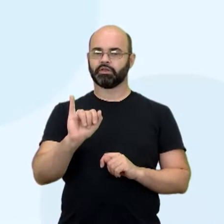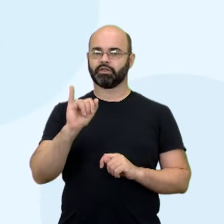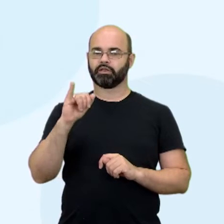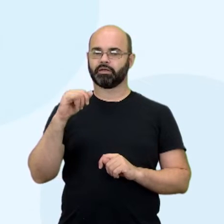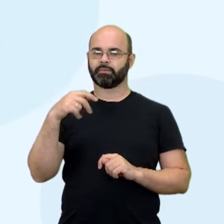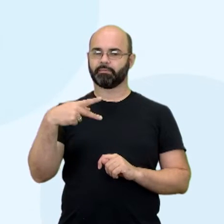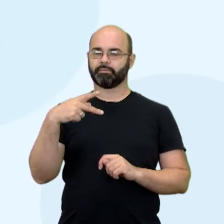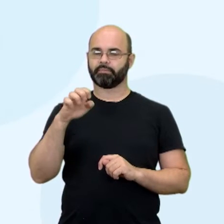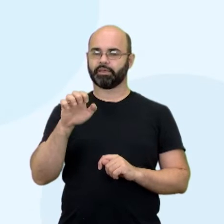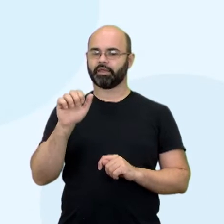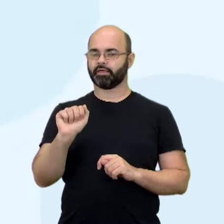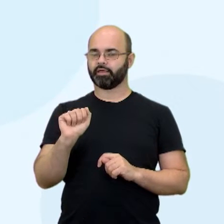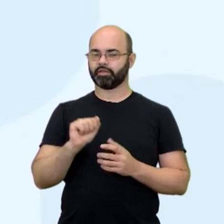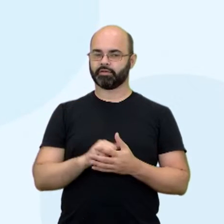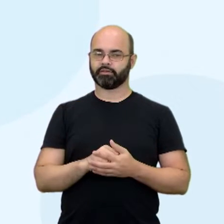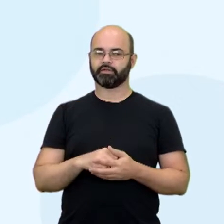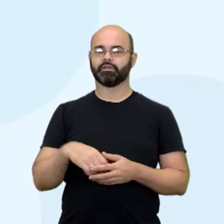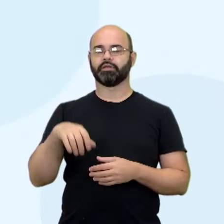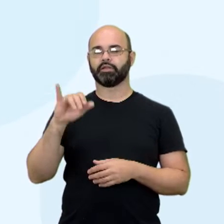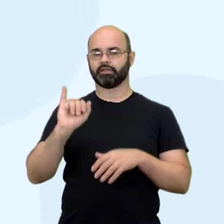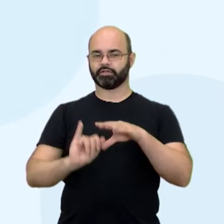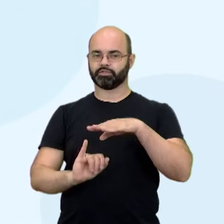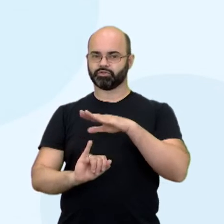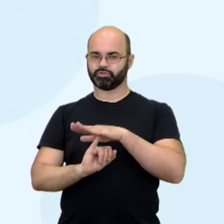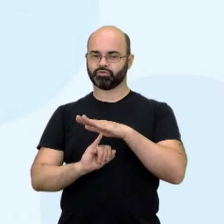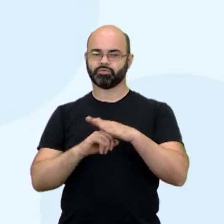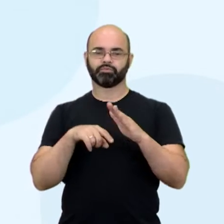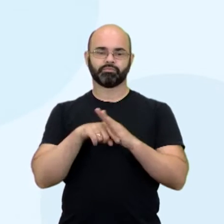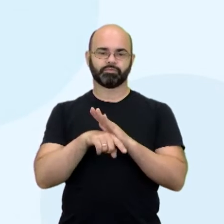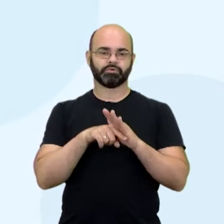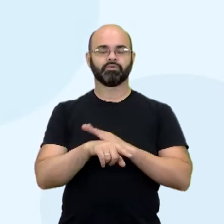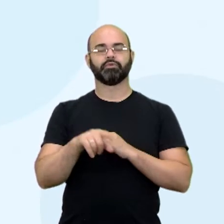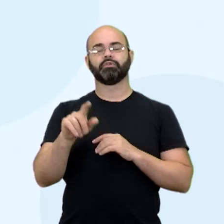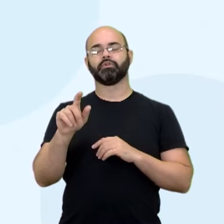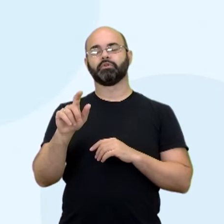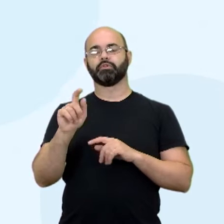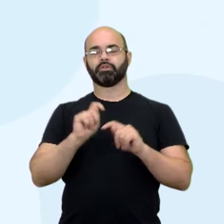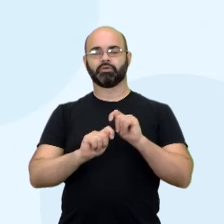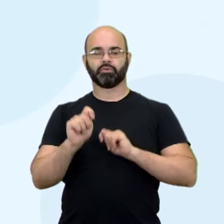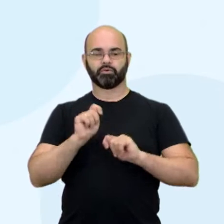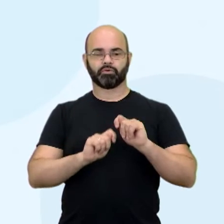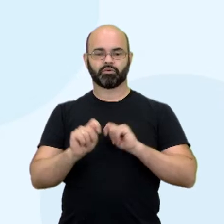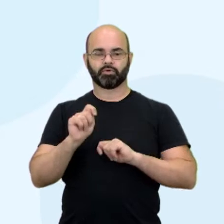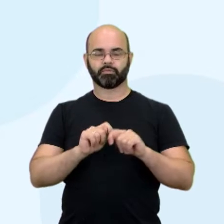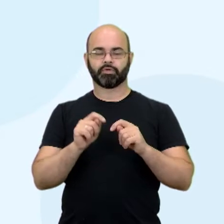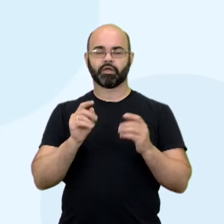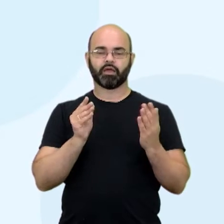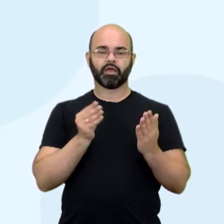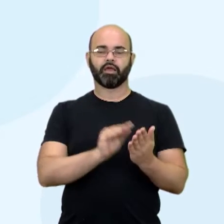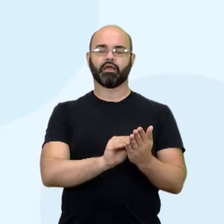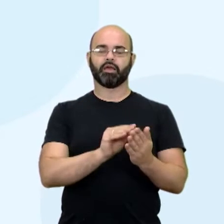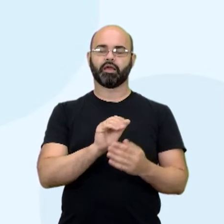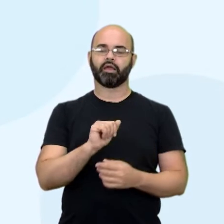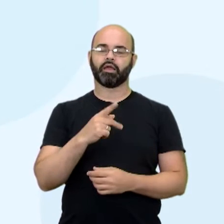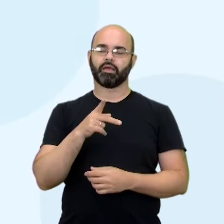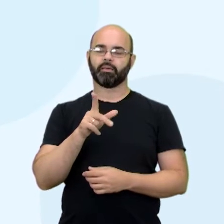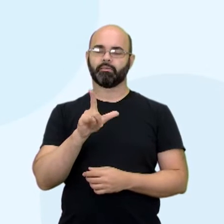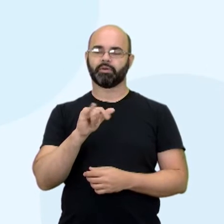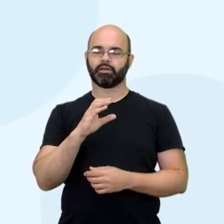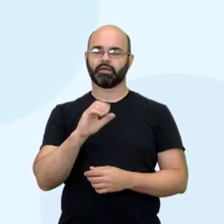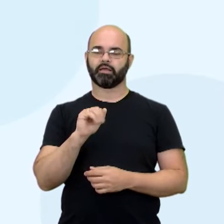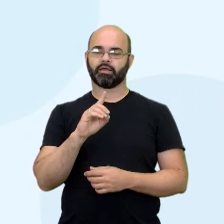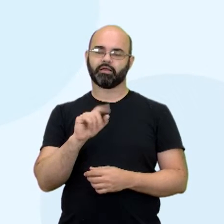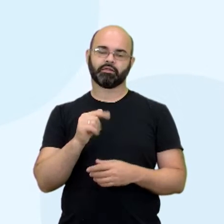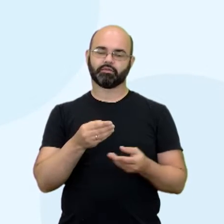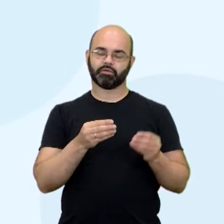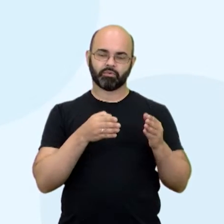ó, Instituto de Pesquisa Econômica Aplicada, o famoso IPEA. Ele é uma fundação pública